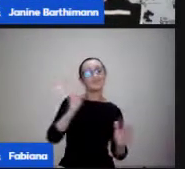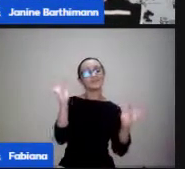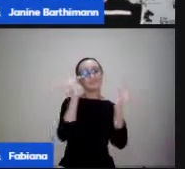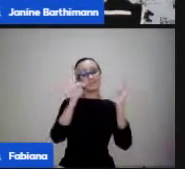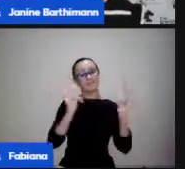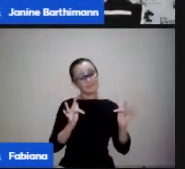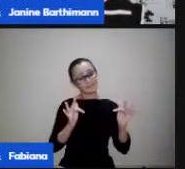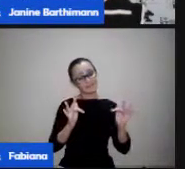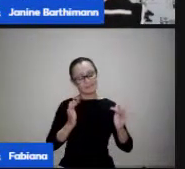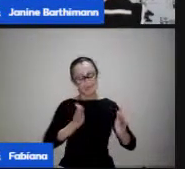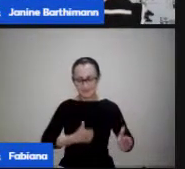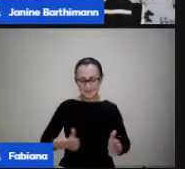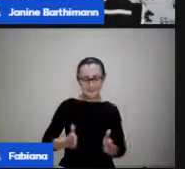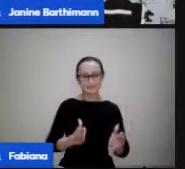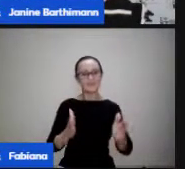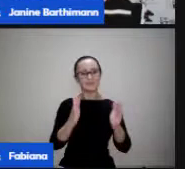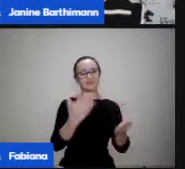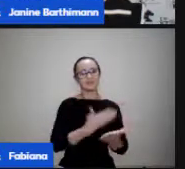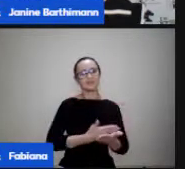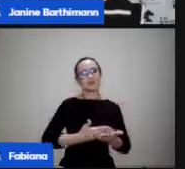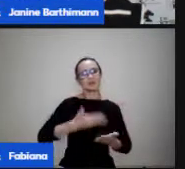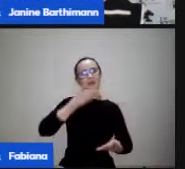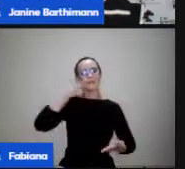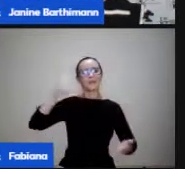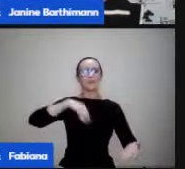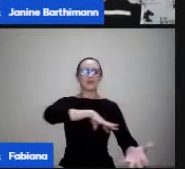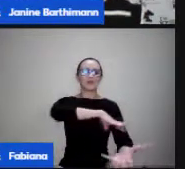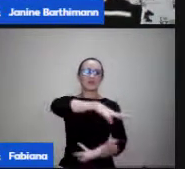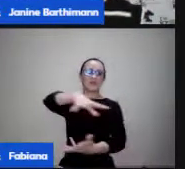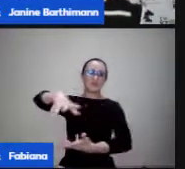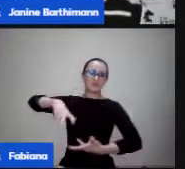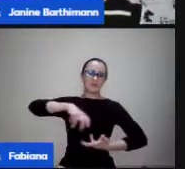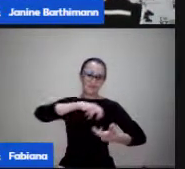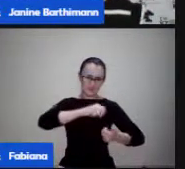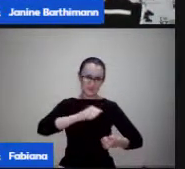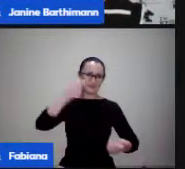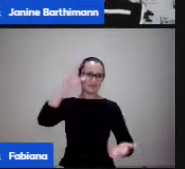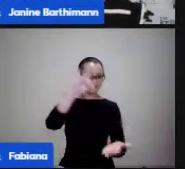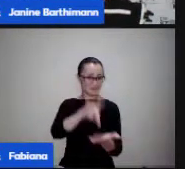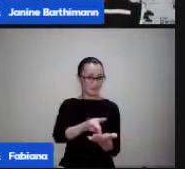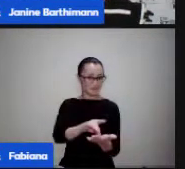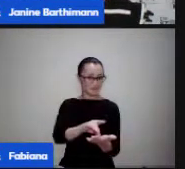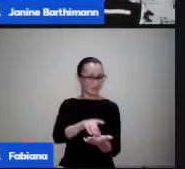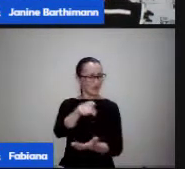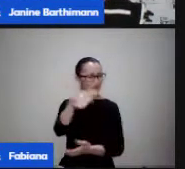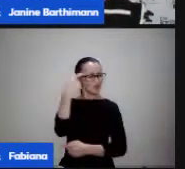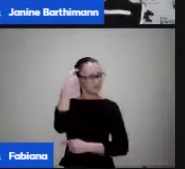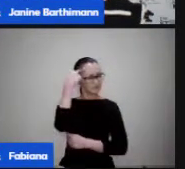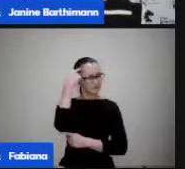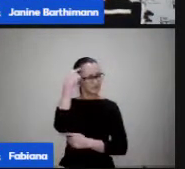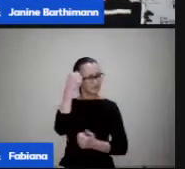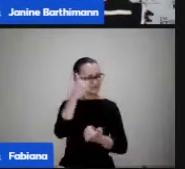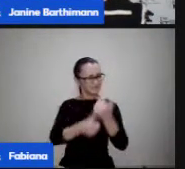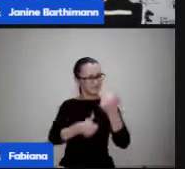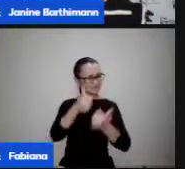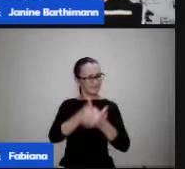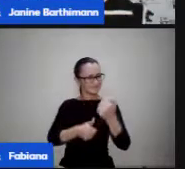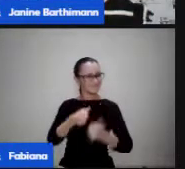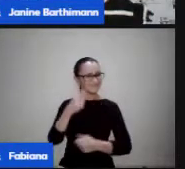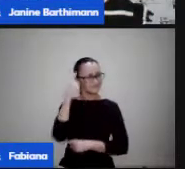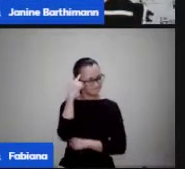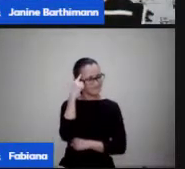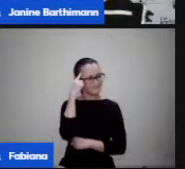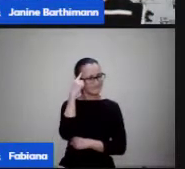que podemos começar a melhorar o mundo. O que você acha dessa reflexão?